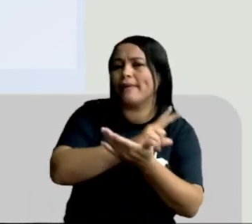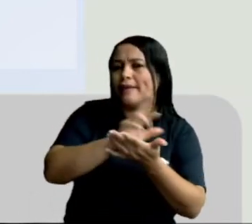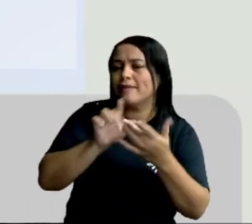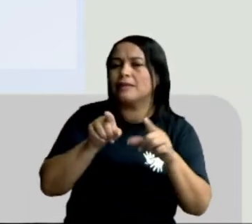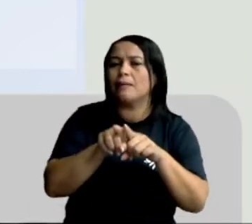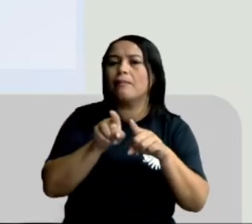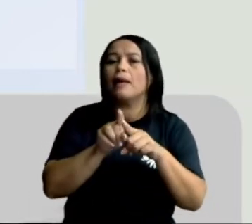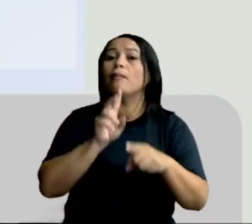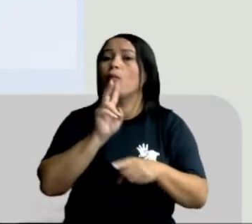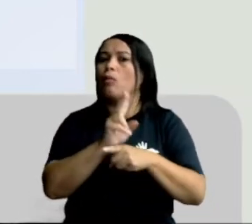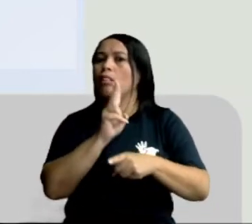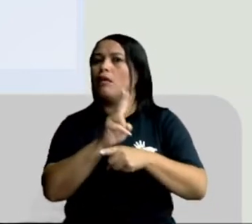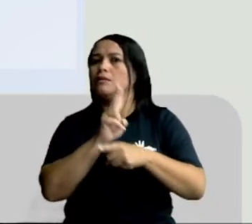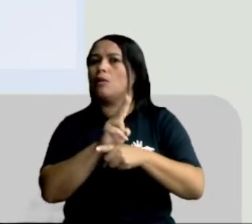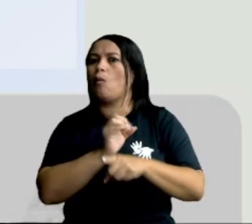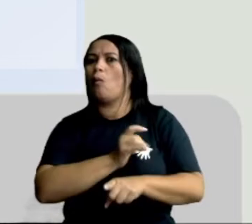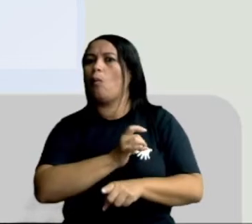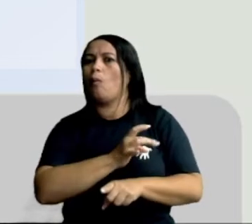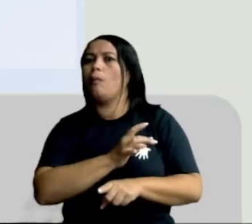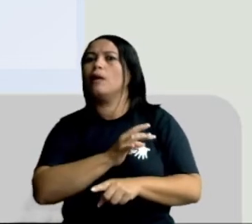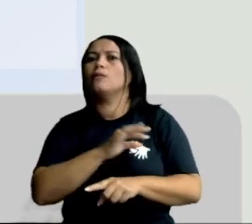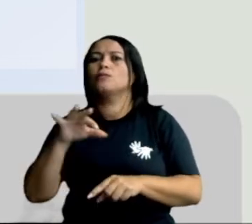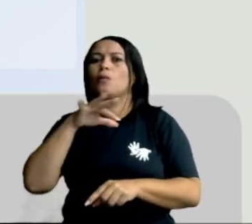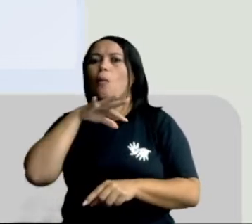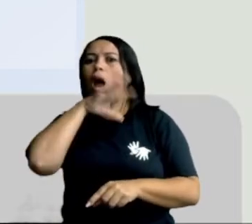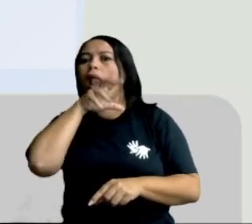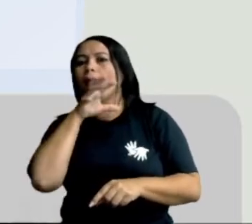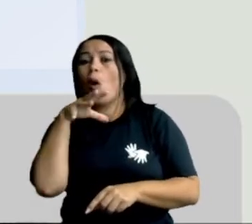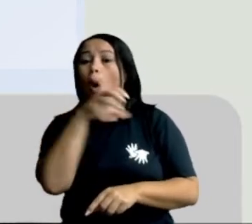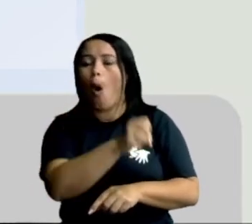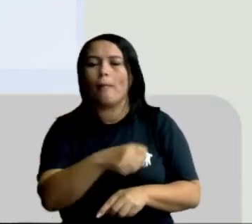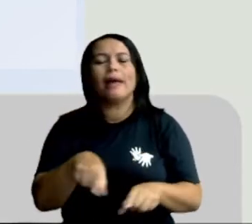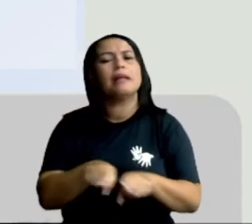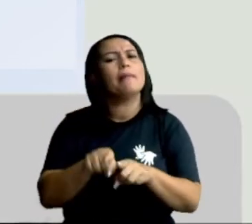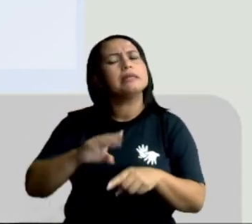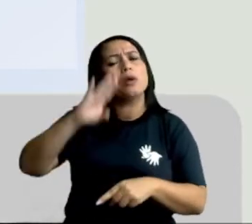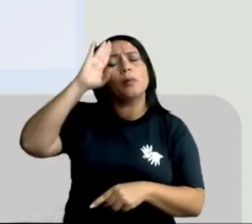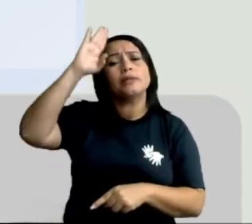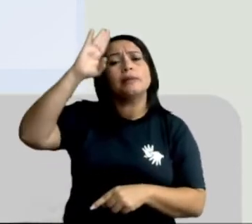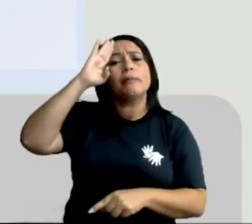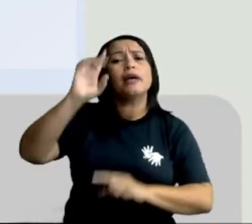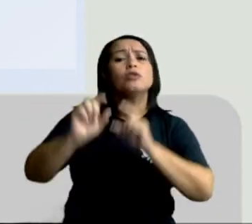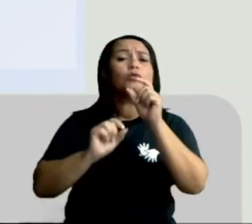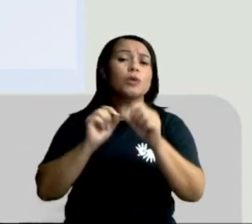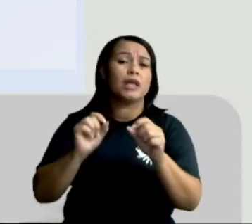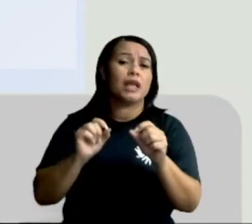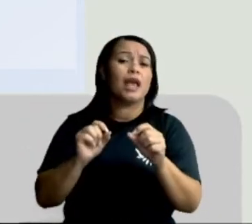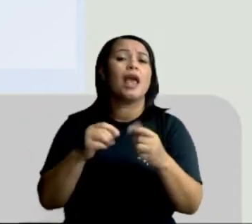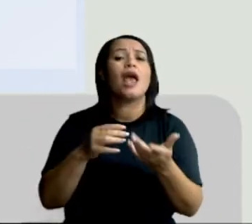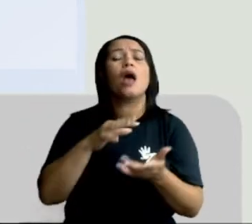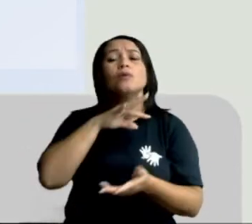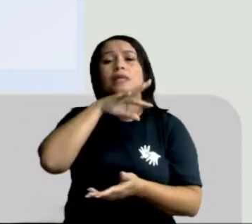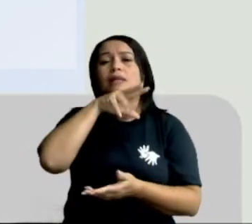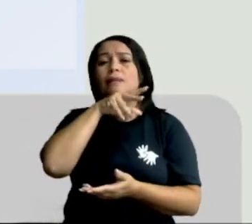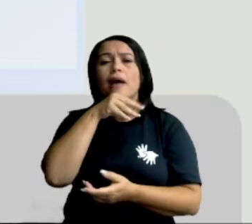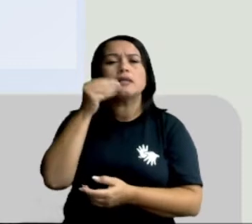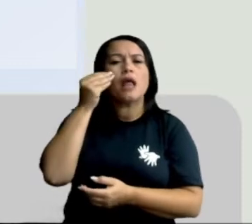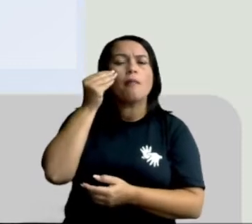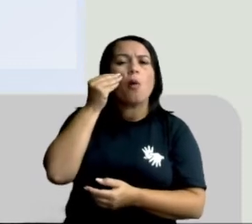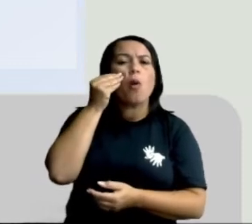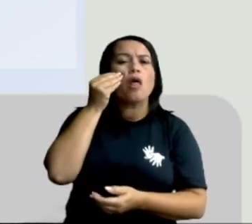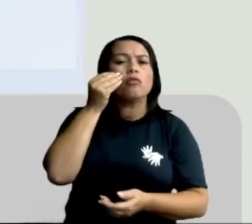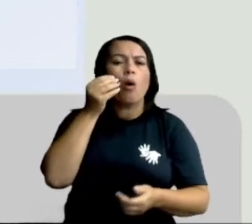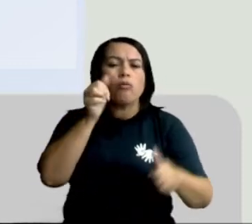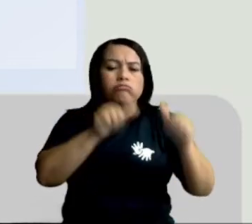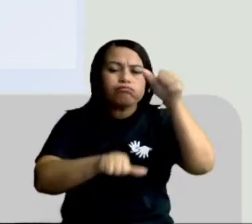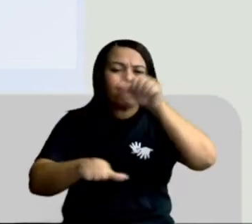dos predadores. E outra coisa, eles são os principais animais utilizados em laboratórios para testes de